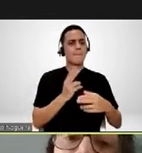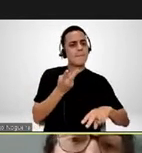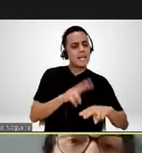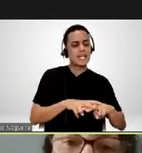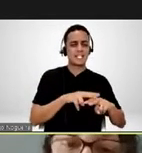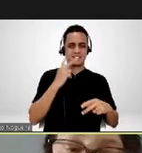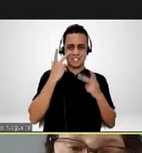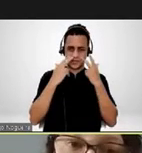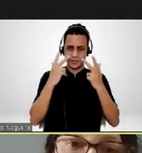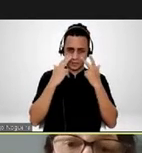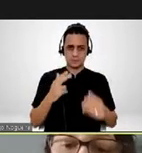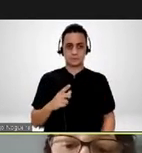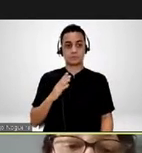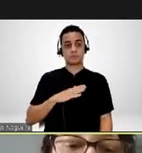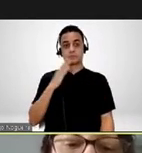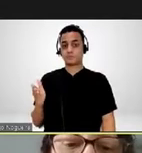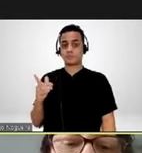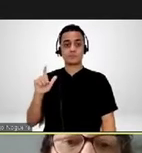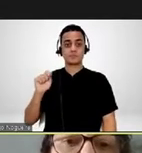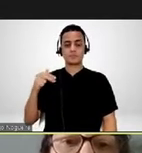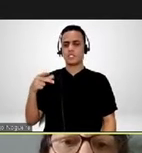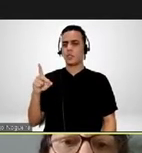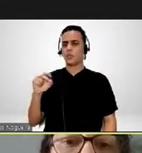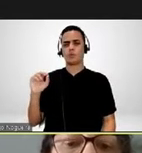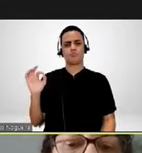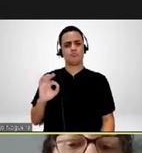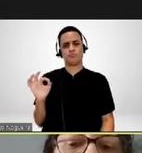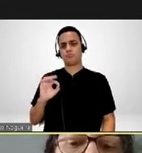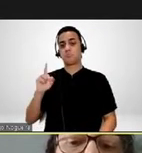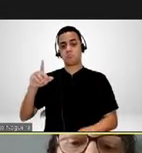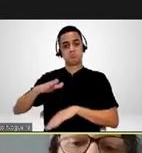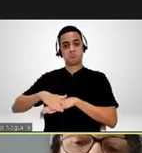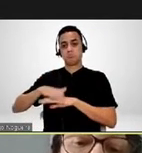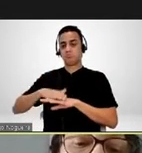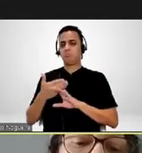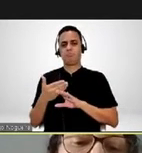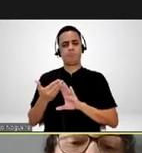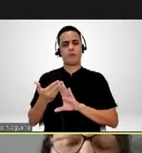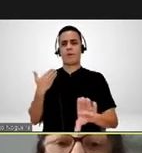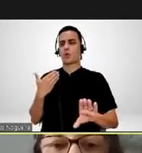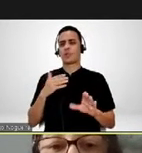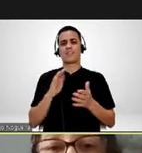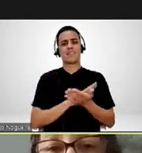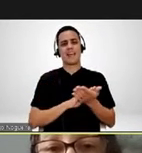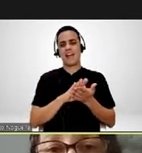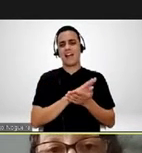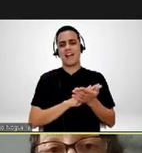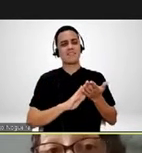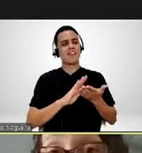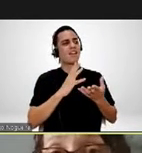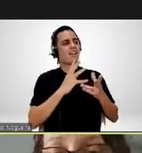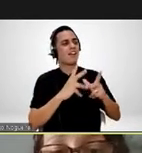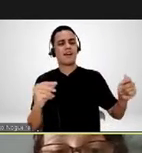O que em Lando não aparece. Na pintura de Lando, ele optou por se afastar completamente de qualquer natureza de representação